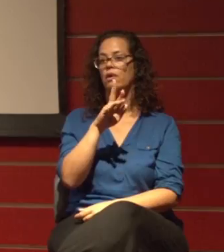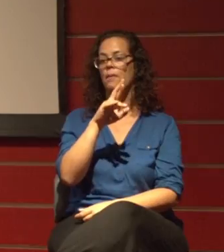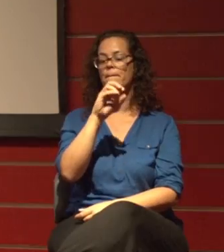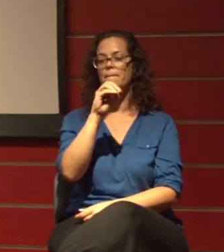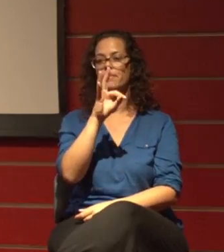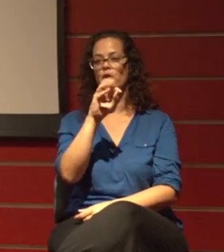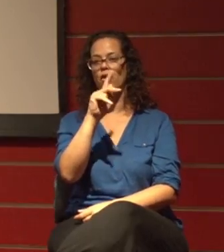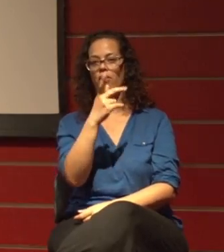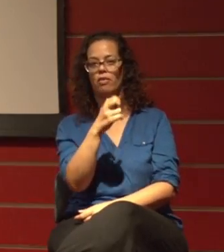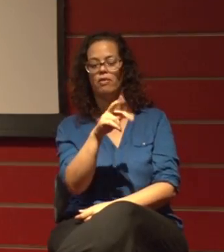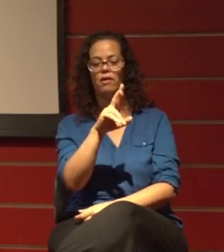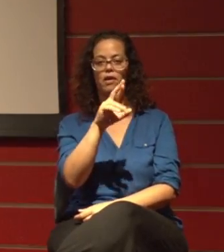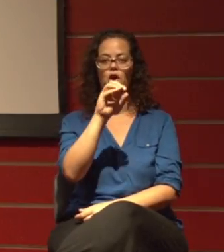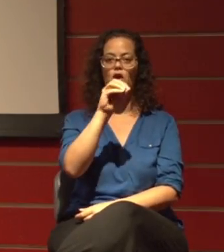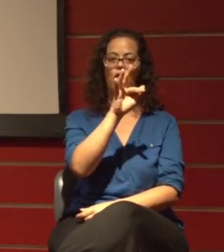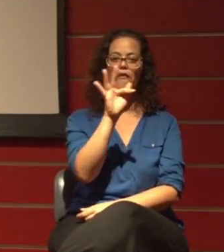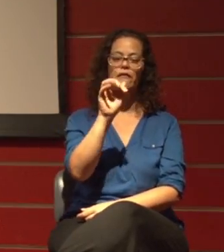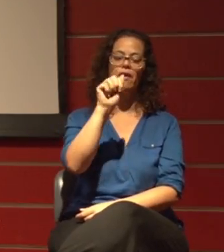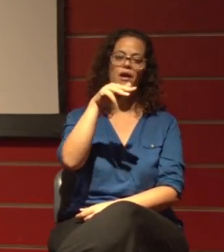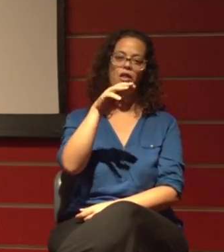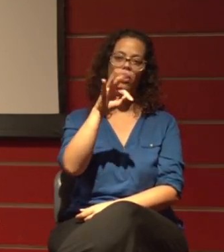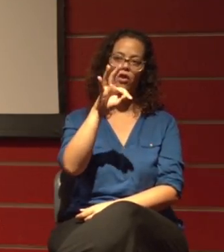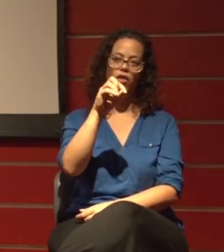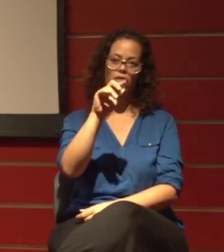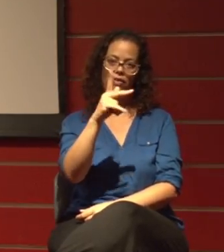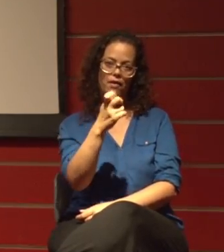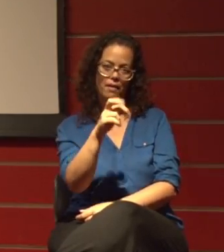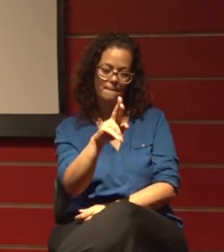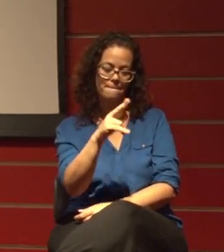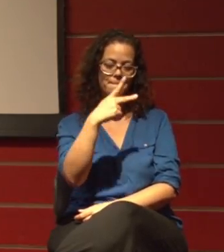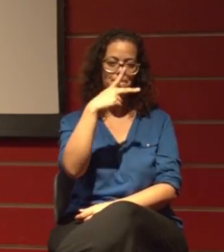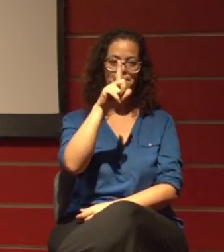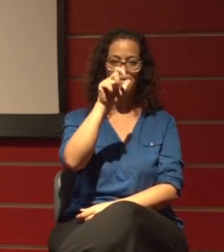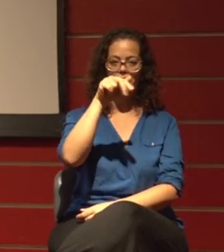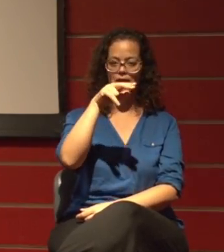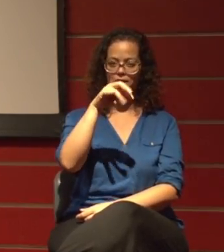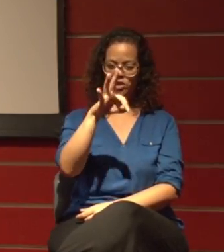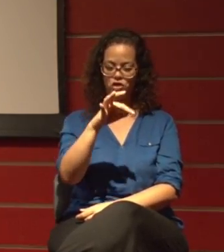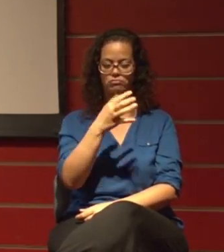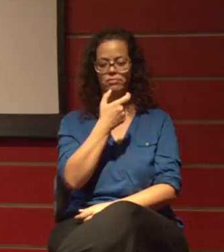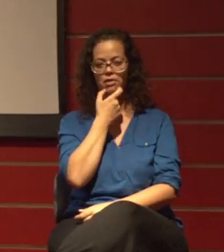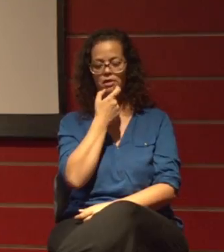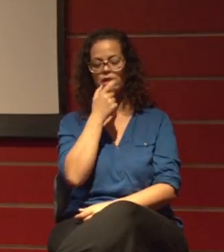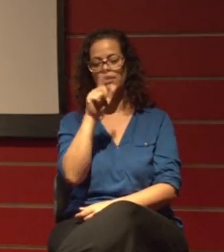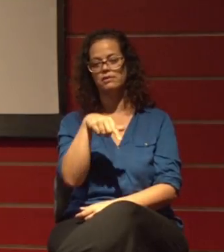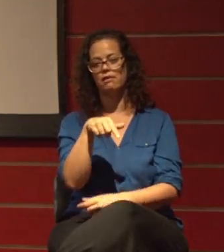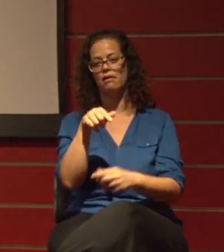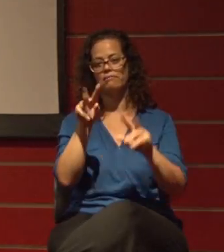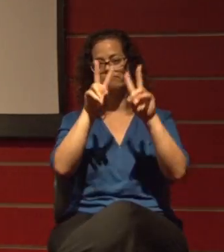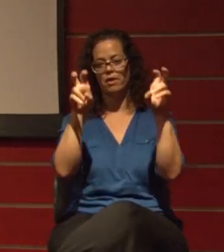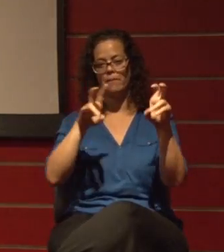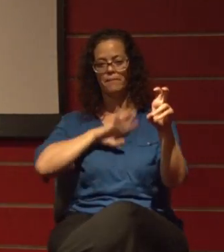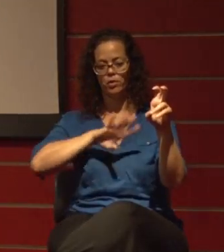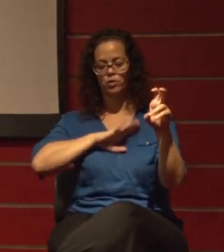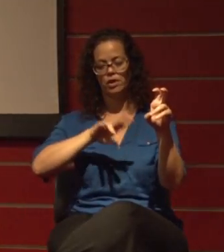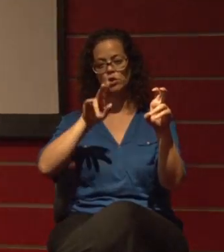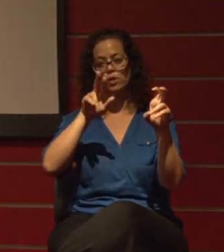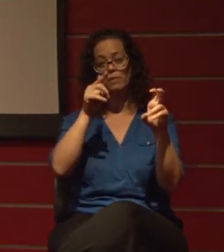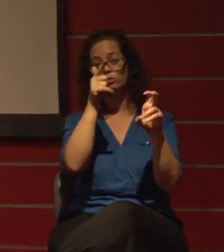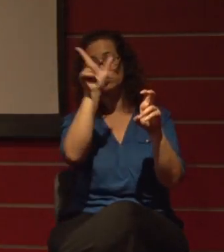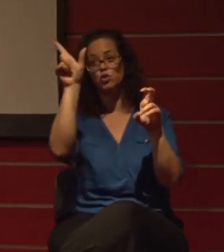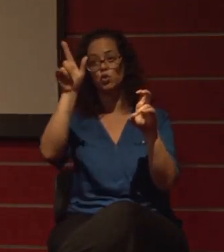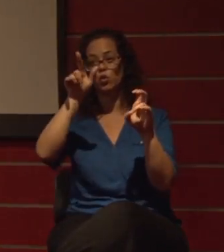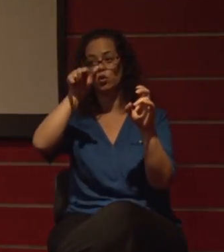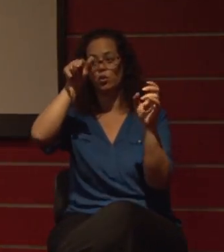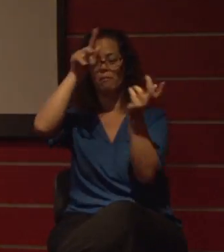irmão no Brasil ficou o irmão que veio de outro planeta que é do diretor John